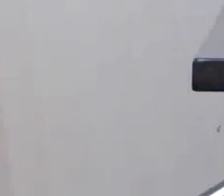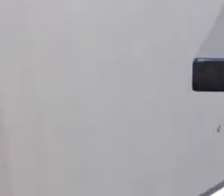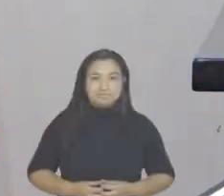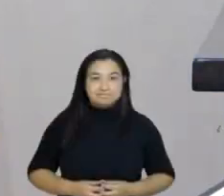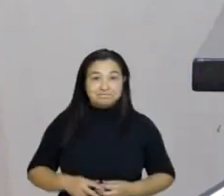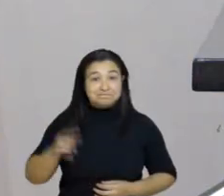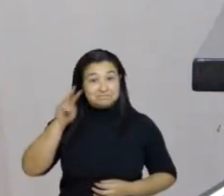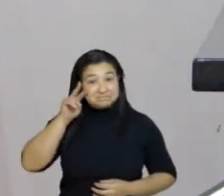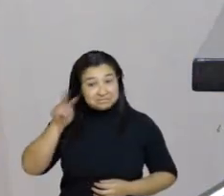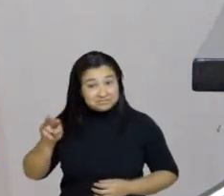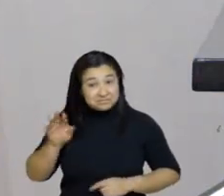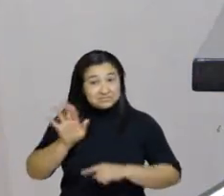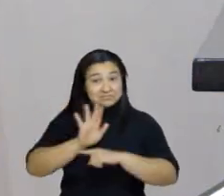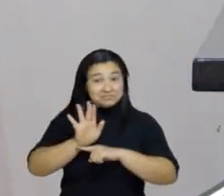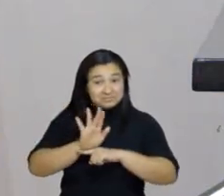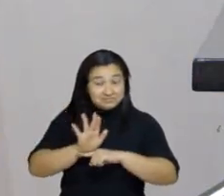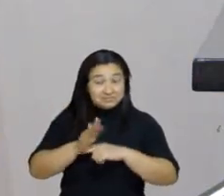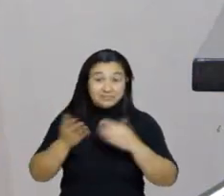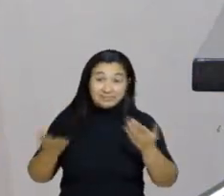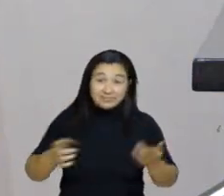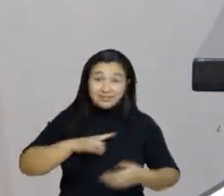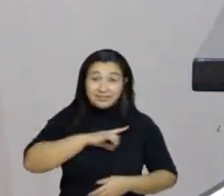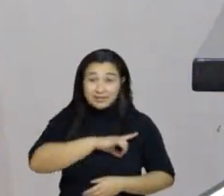Bom, então, deputado delegado Egídio,